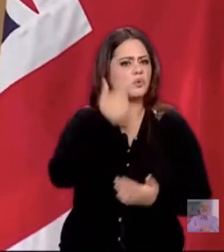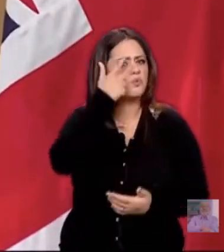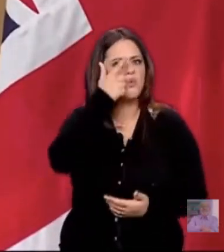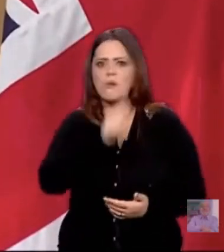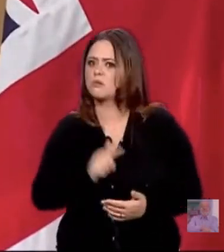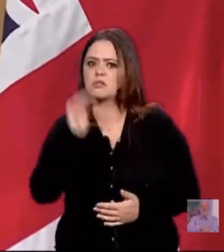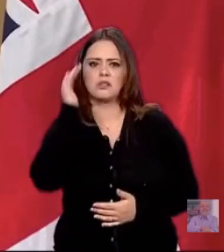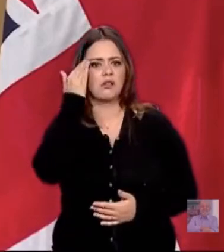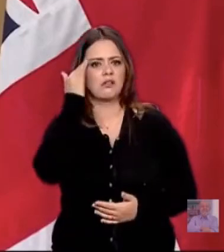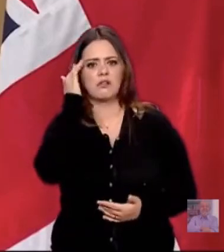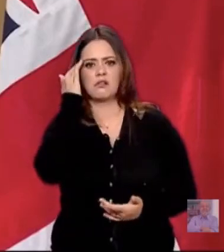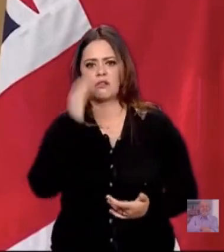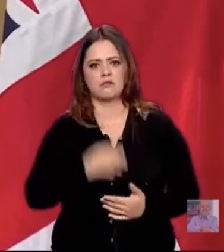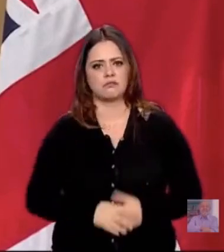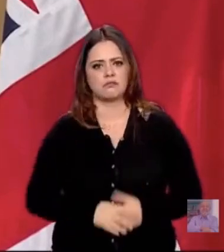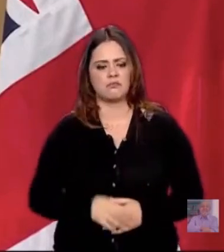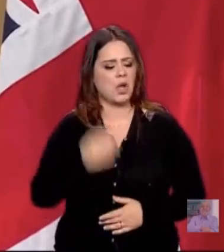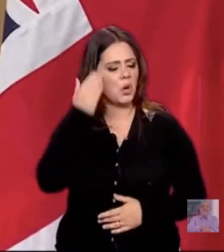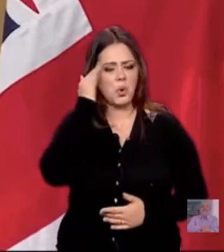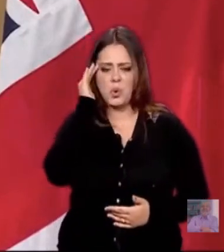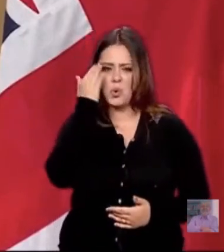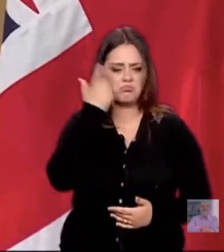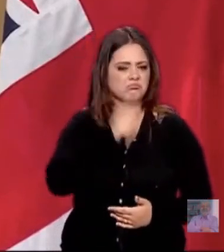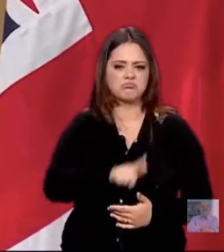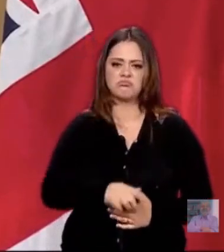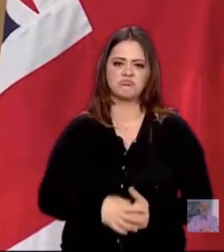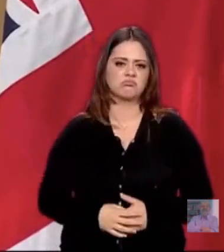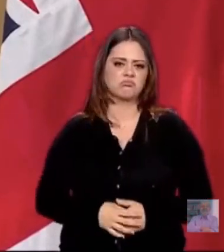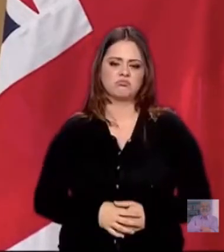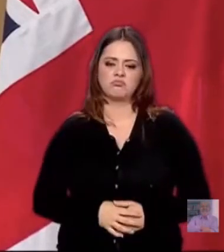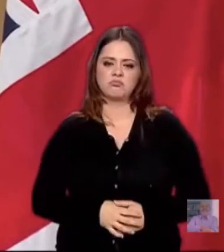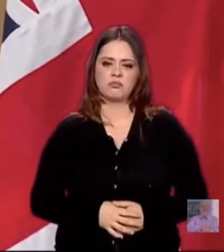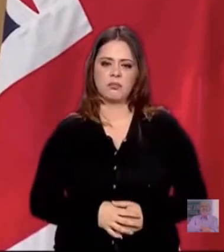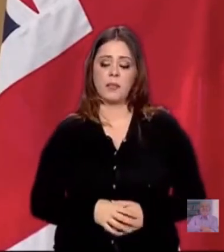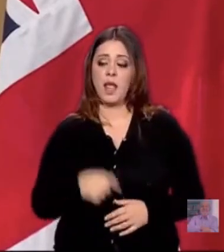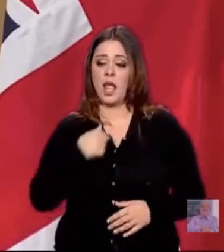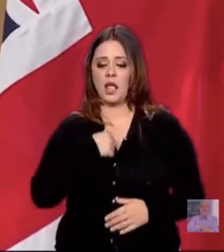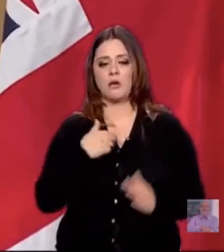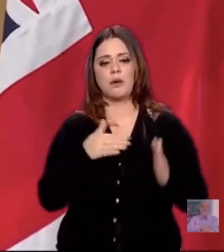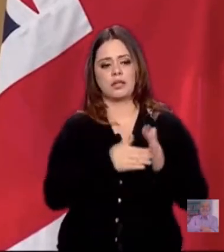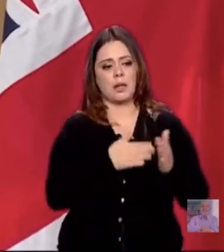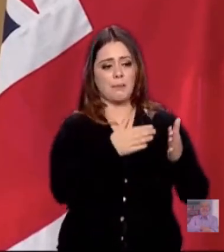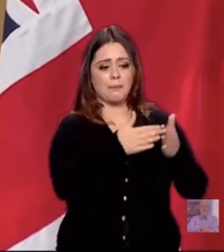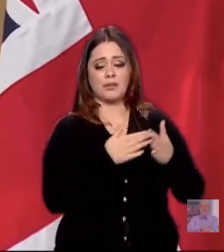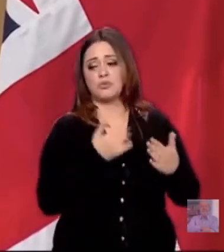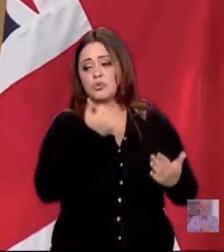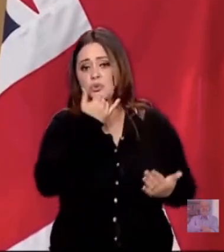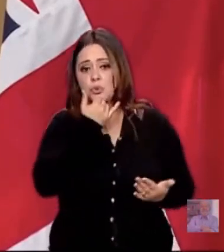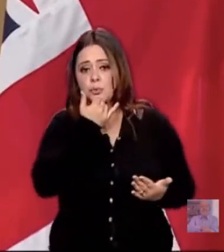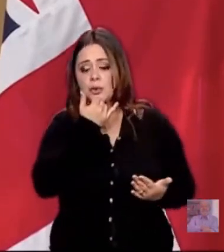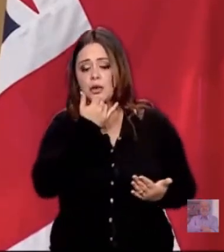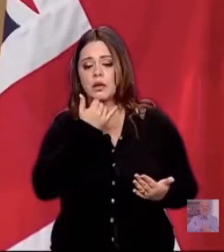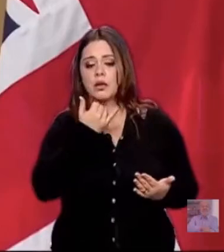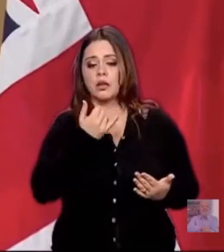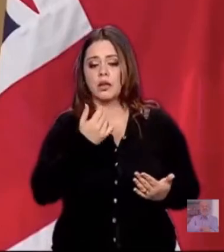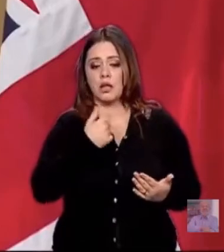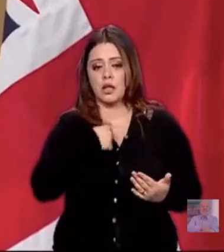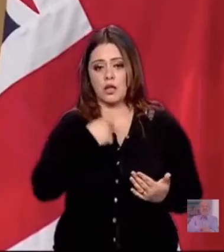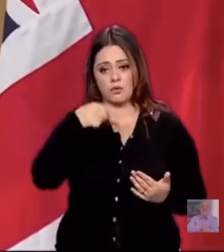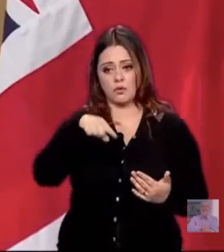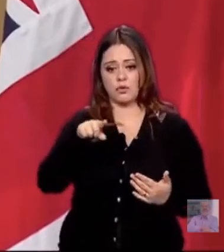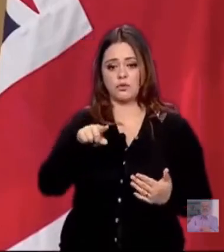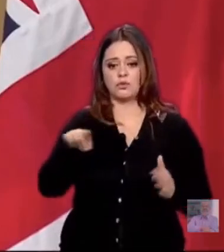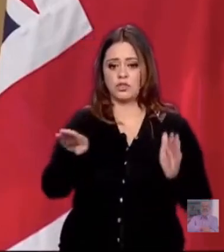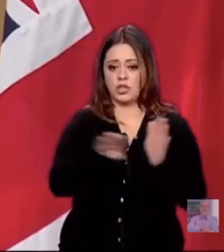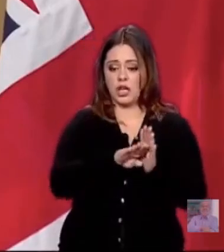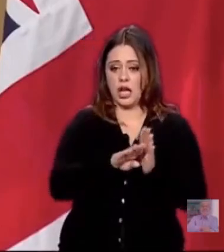entender não consigo entender eu até peço perdão porque eu vou quando